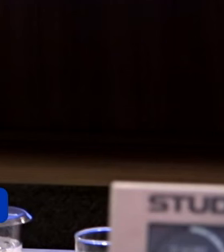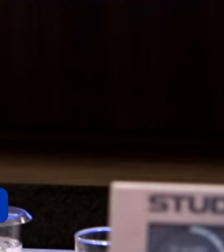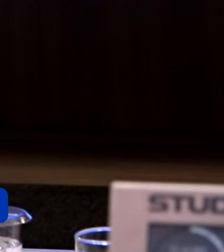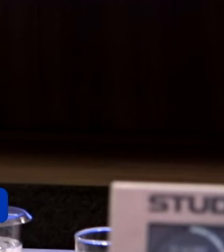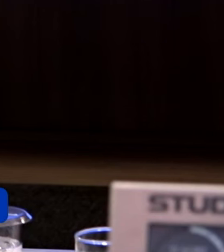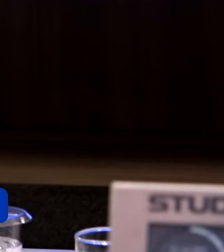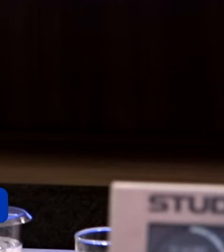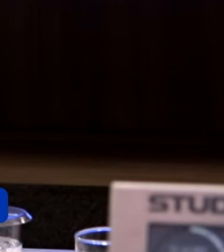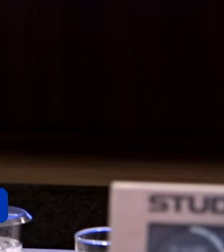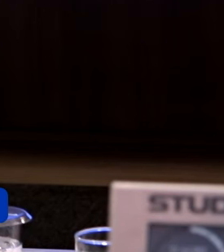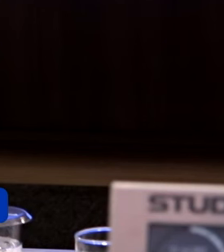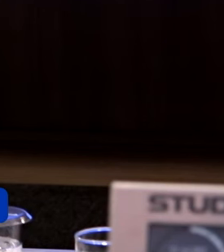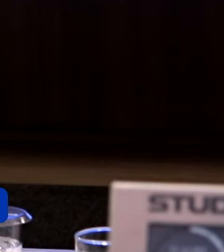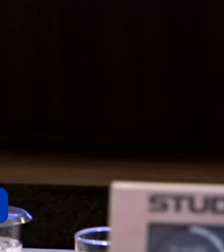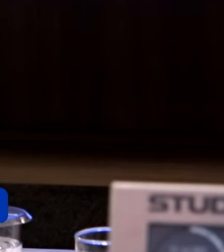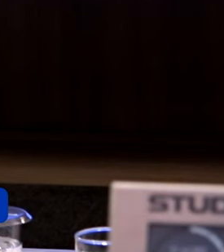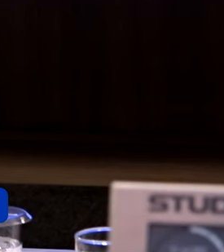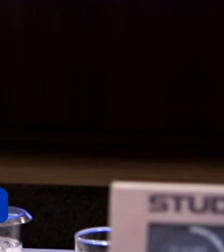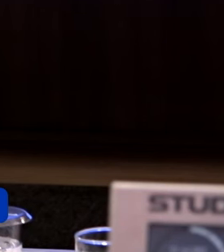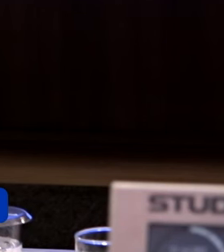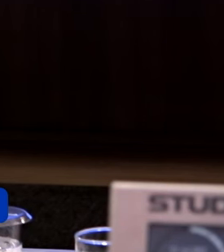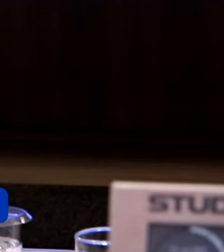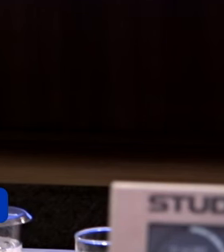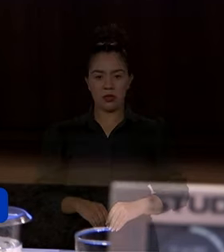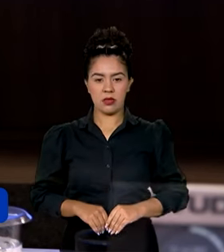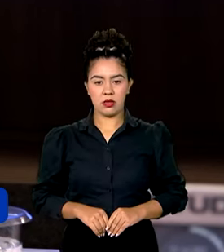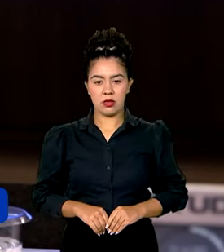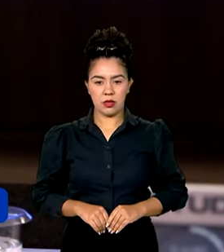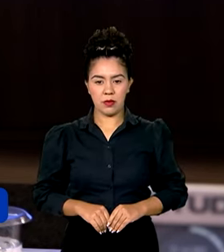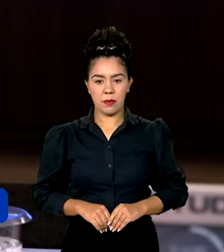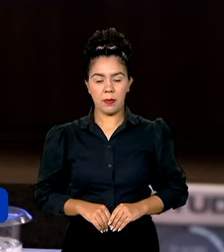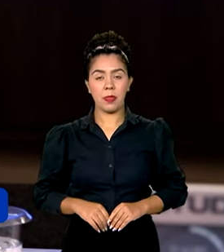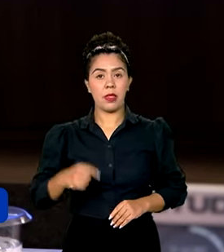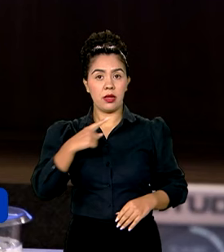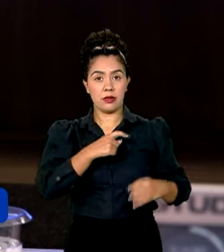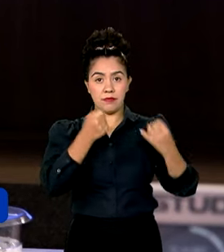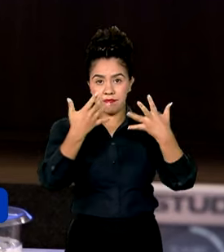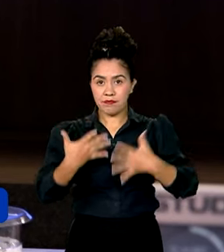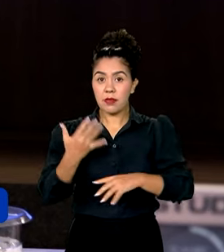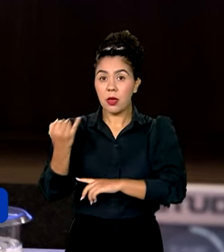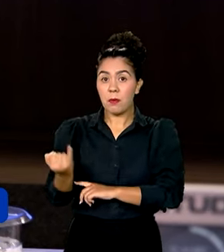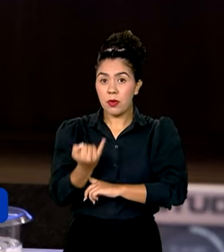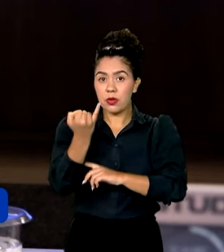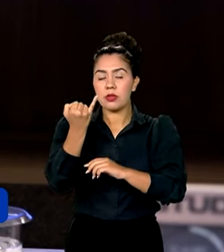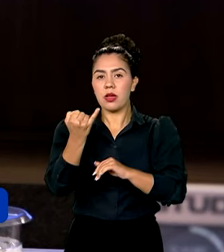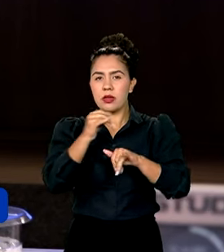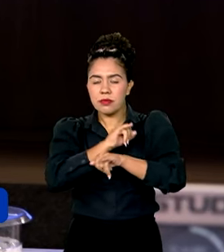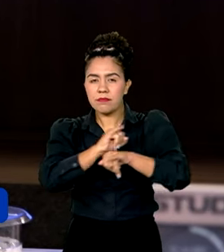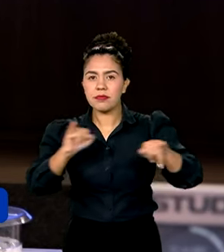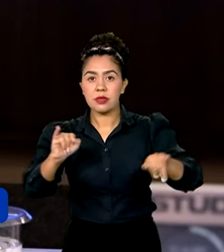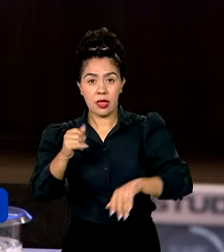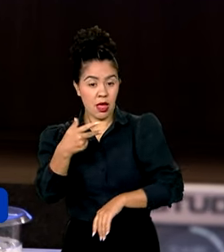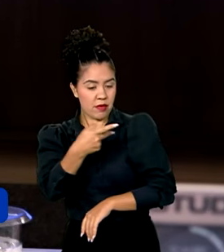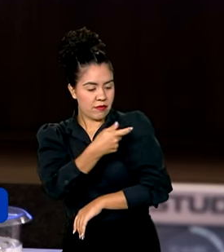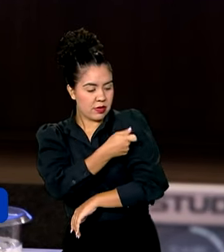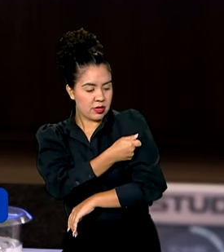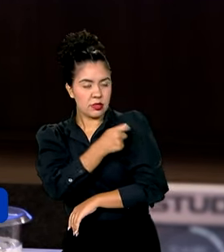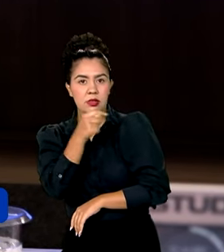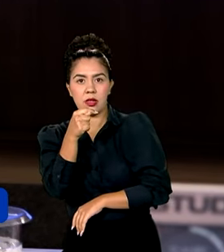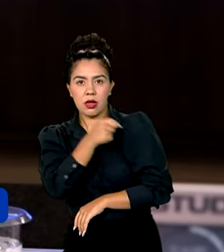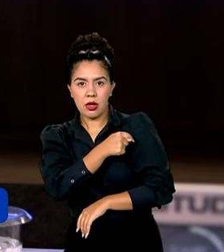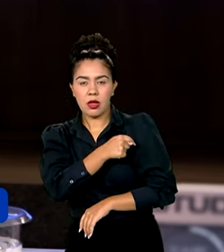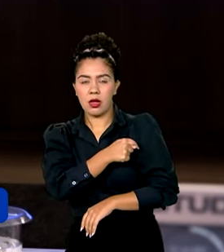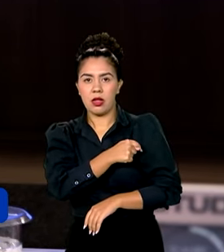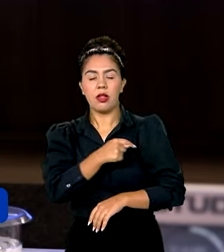vacinação é importante lembrar que essa vacina ela foi incorporada de forma inédita no